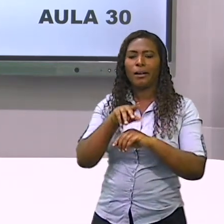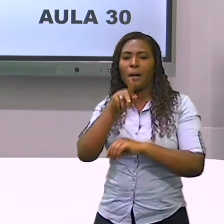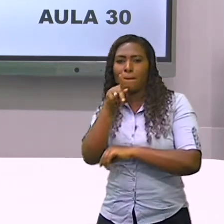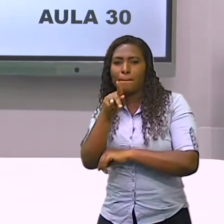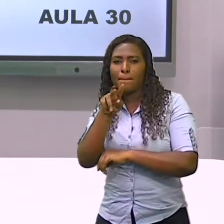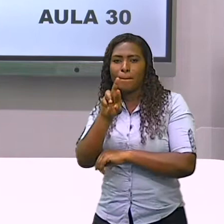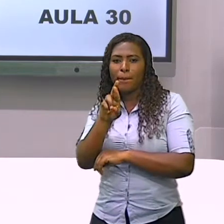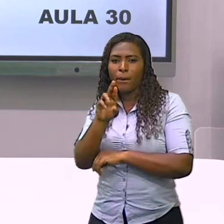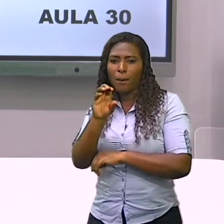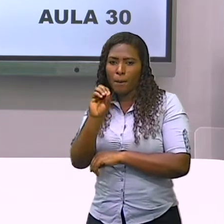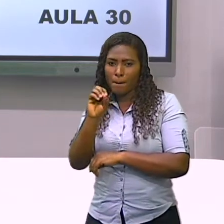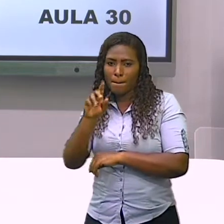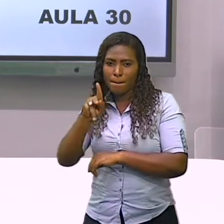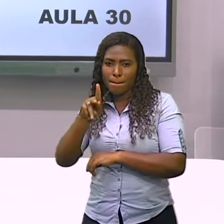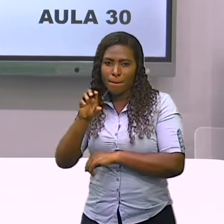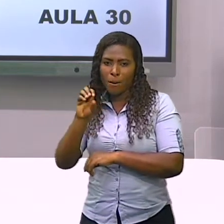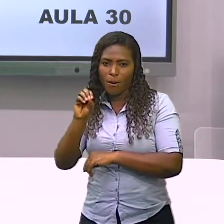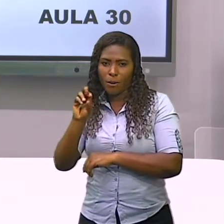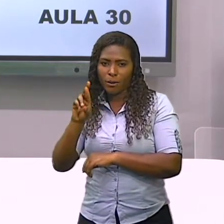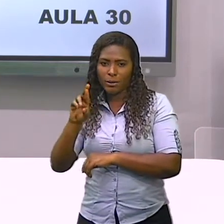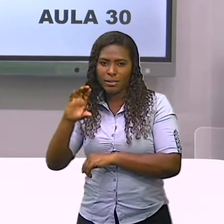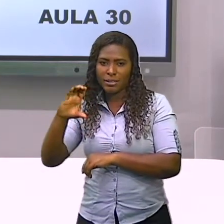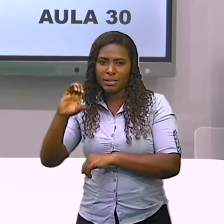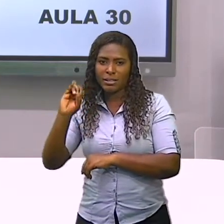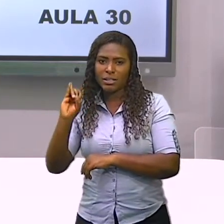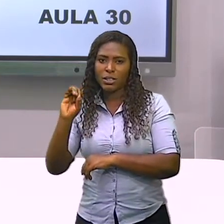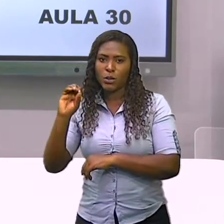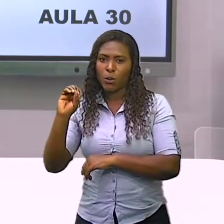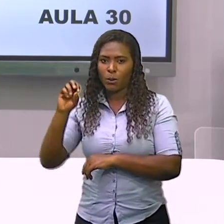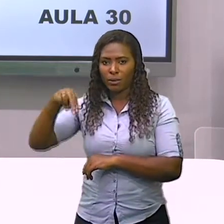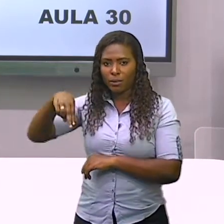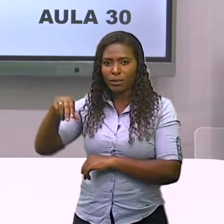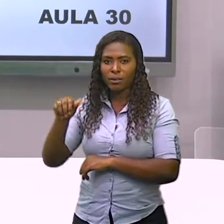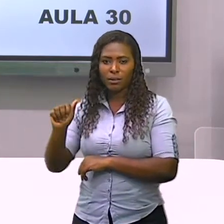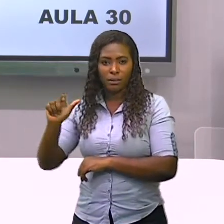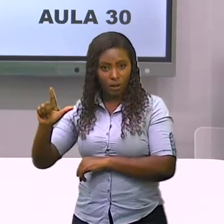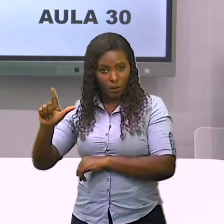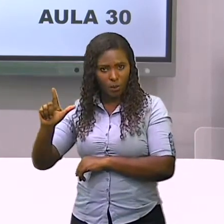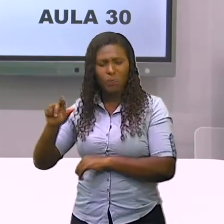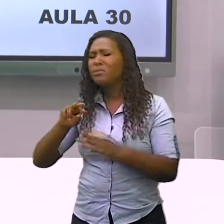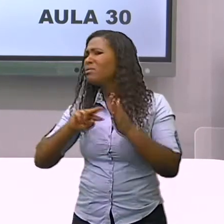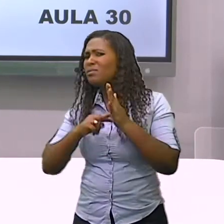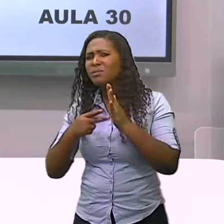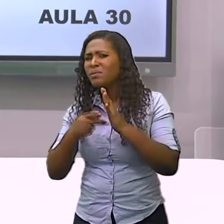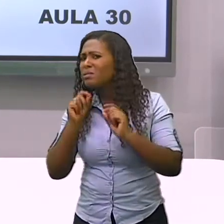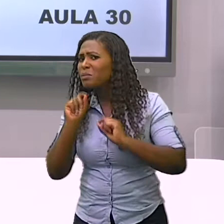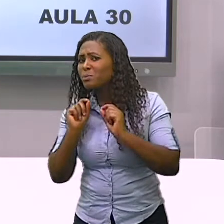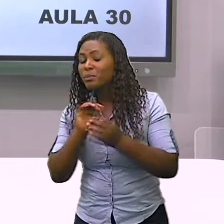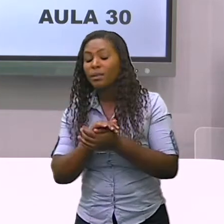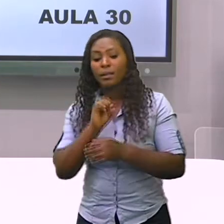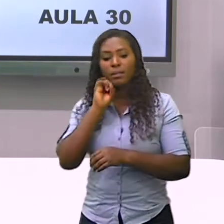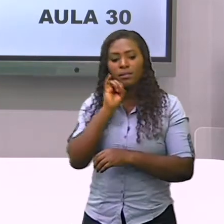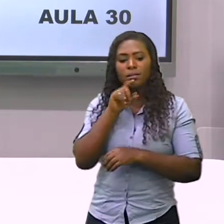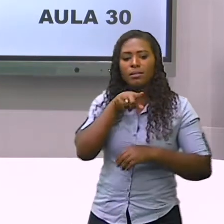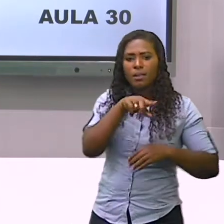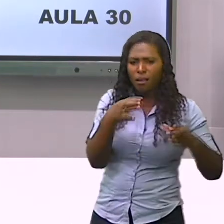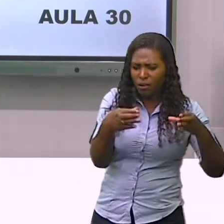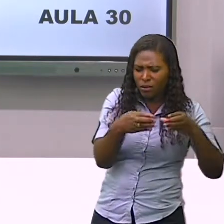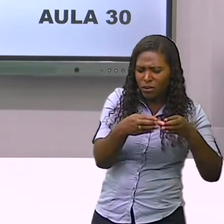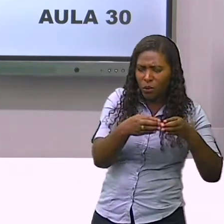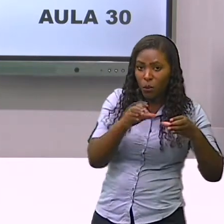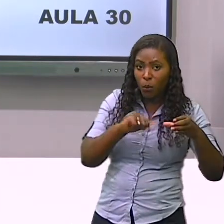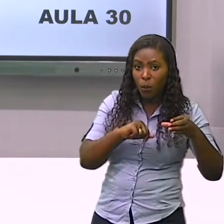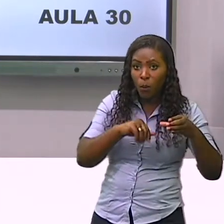outra variável vai aumentar na mesma proporção. A grandeza inversamente